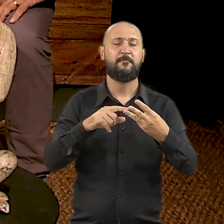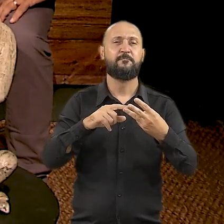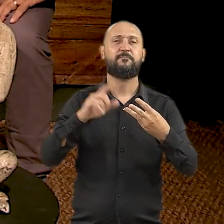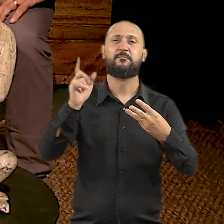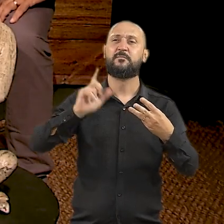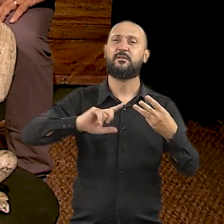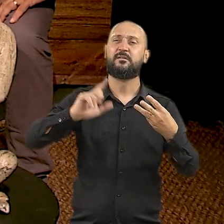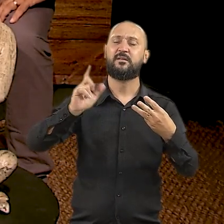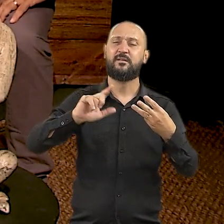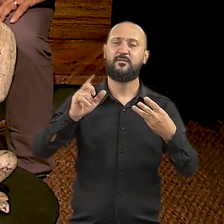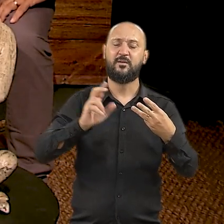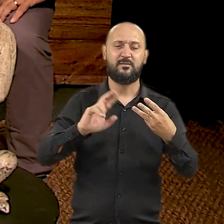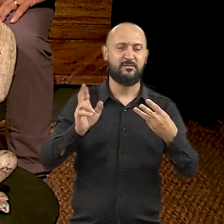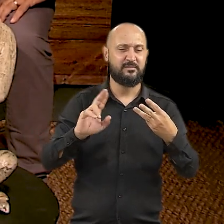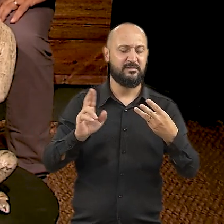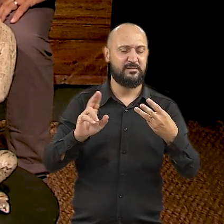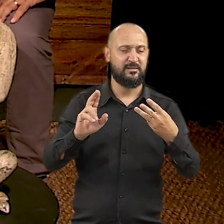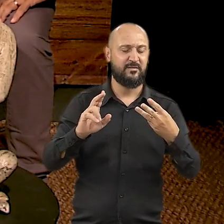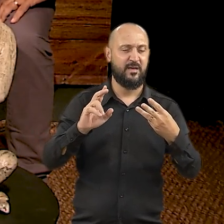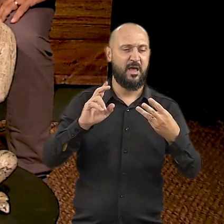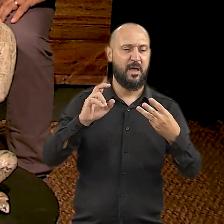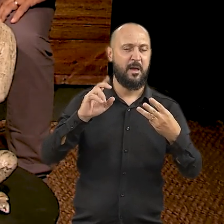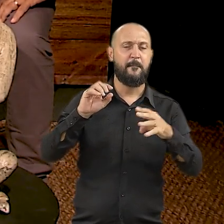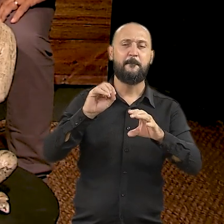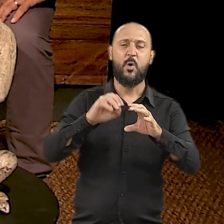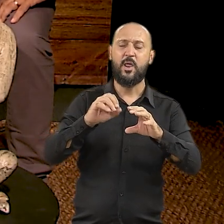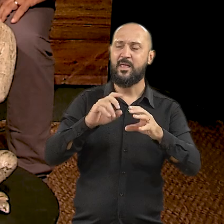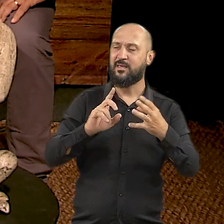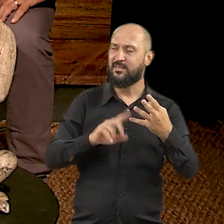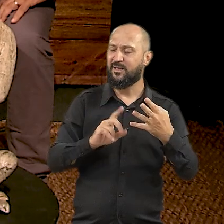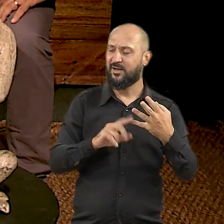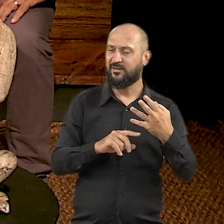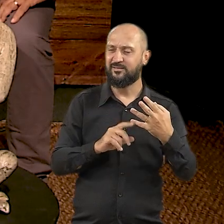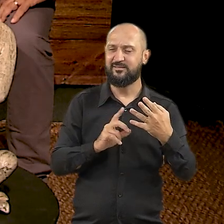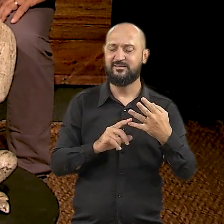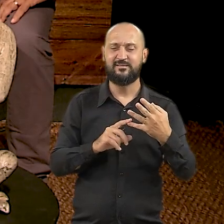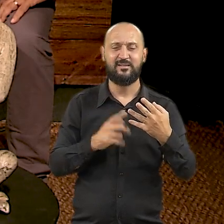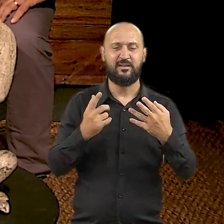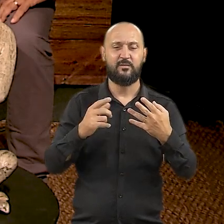também. Da TV, não me lembro mais quem da TV Morena, mas a